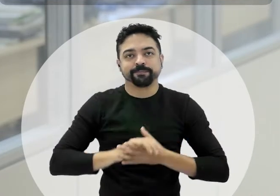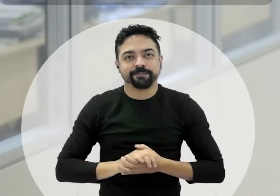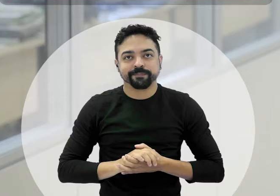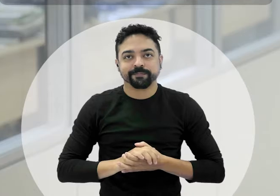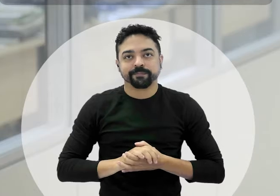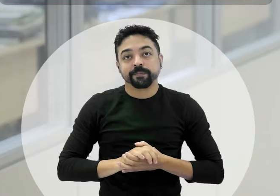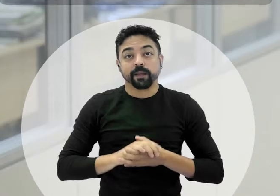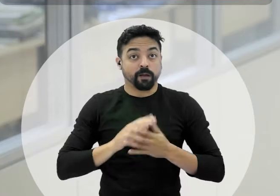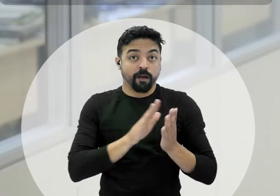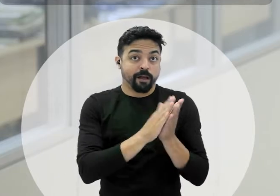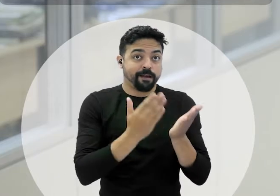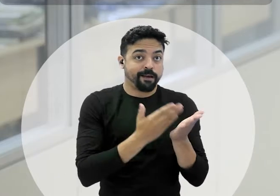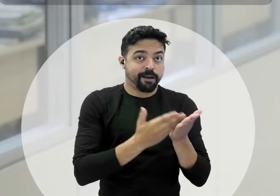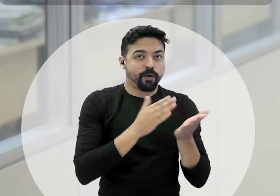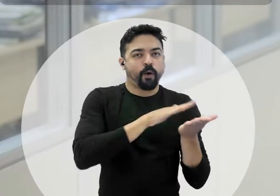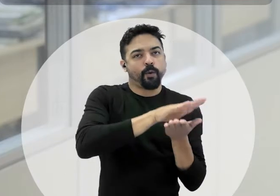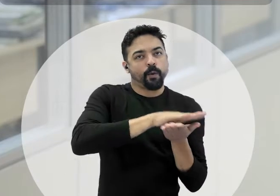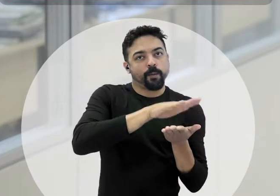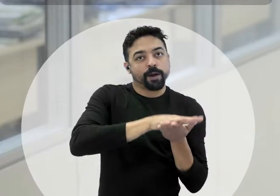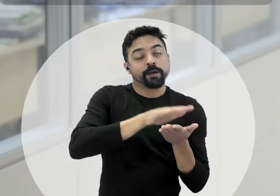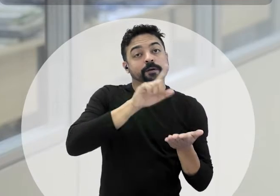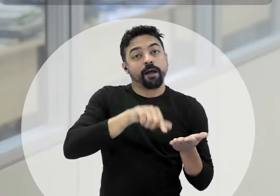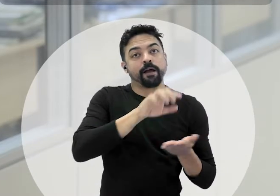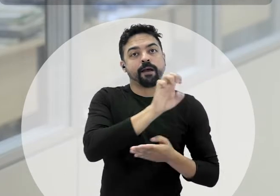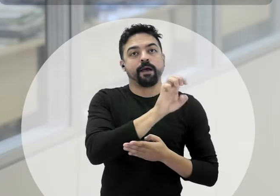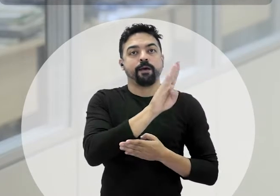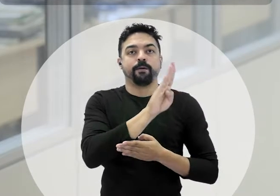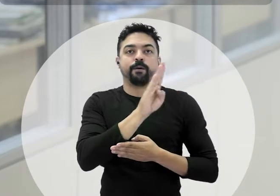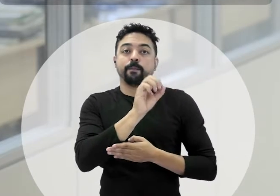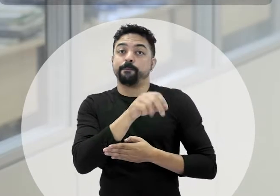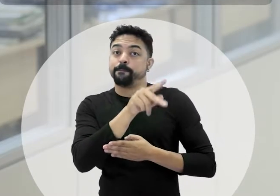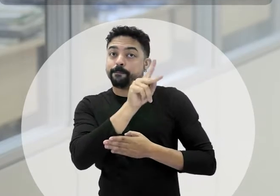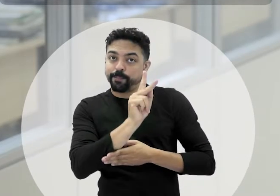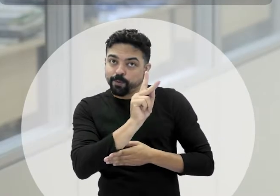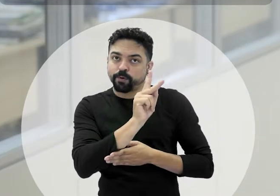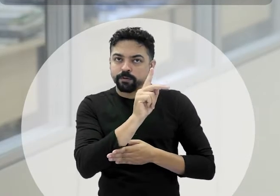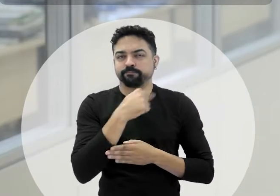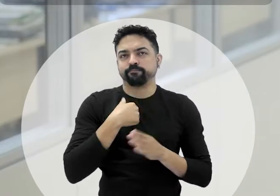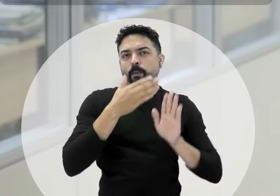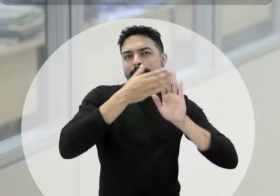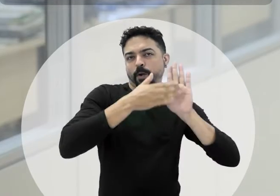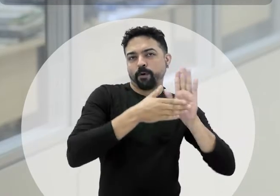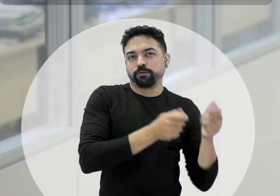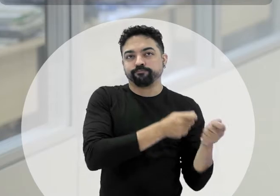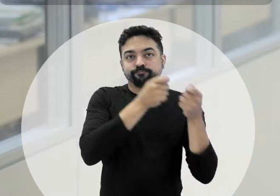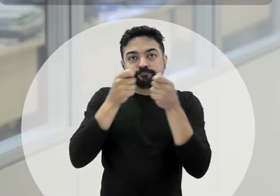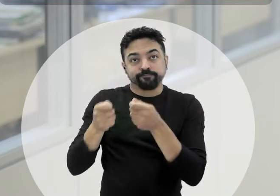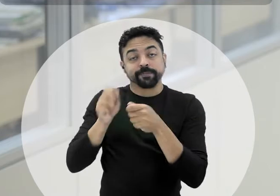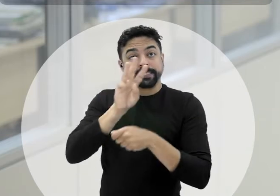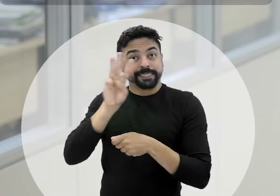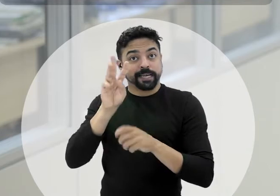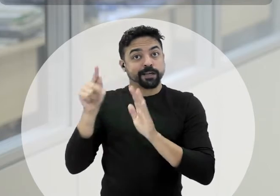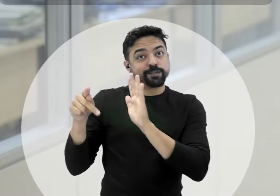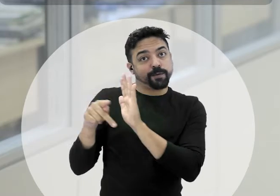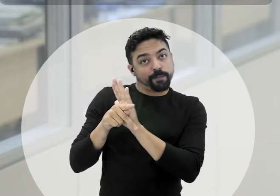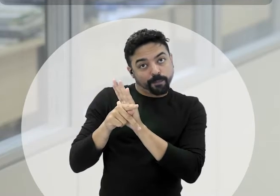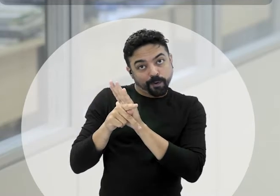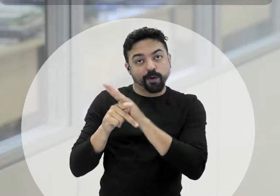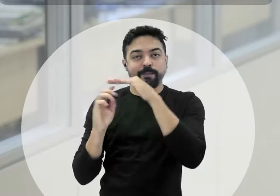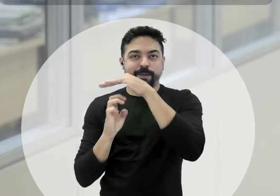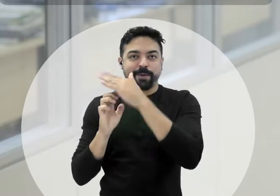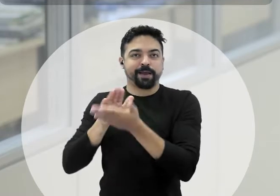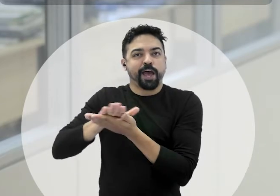IFCE. Os livros serão publicados no formato de e-book. As propostas deverão ser submetidas no site da editora,